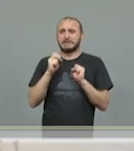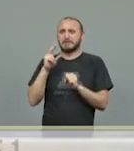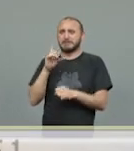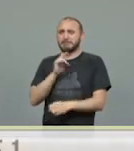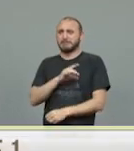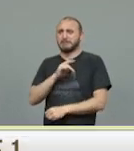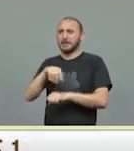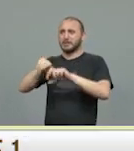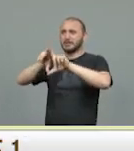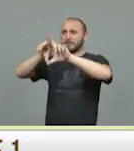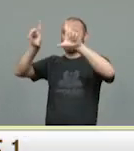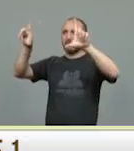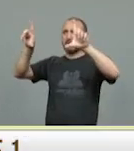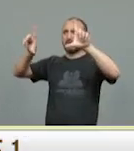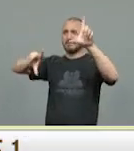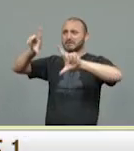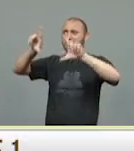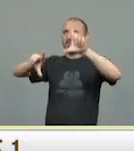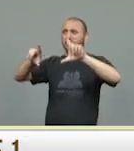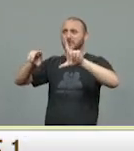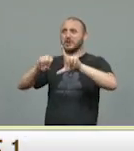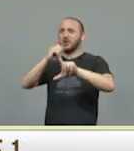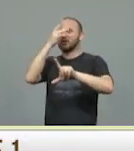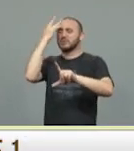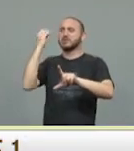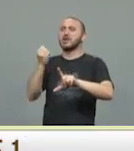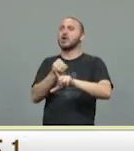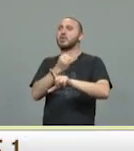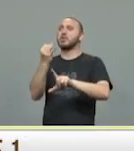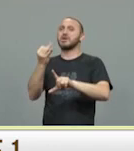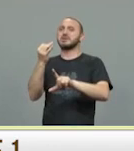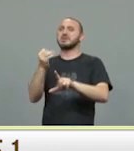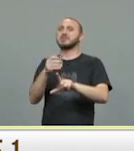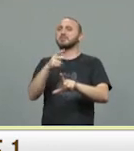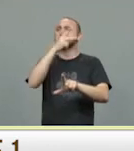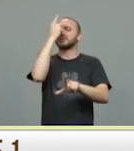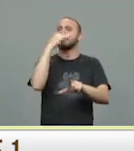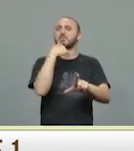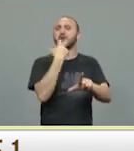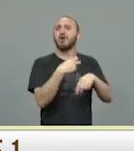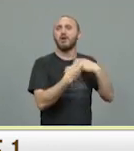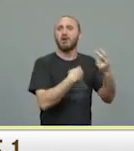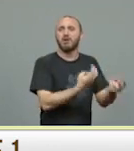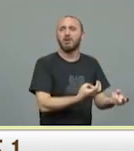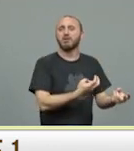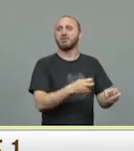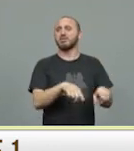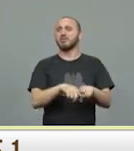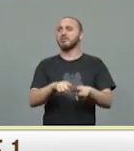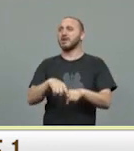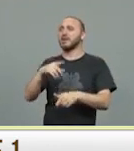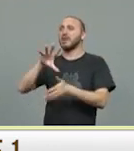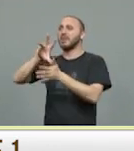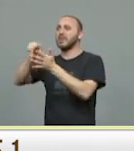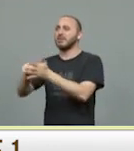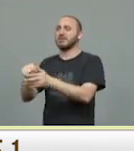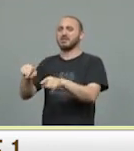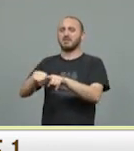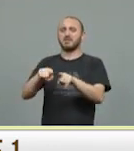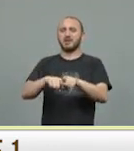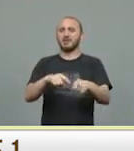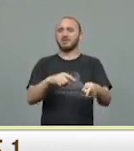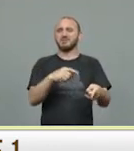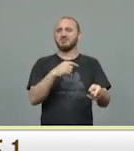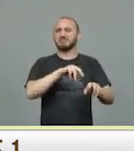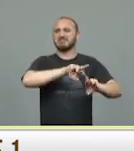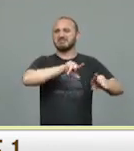televisão, porque eu não sei quantas facadas vão dar no último notícia. Qual a última atrocidade que fizeram? Vamos